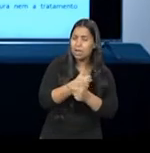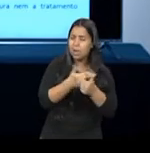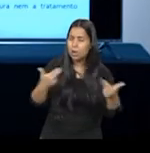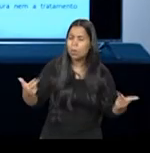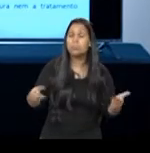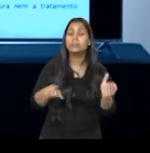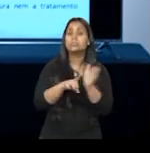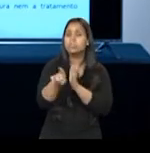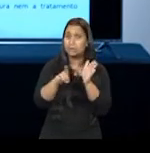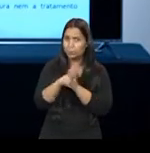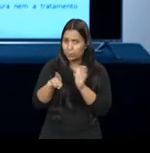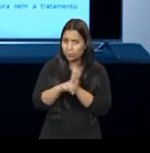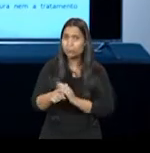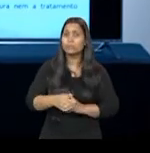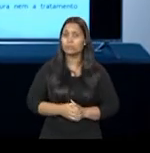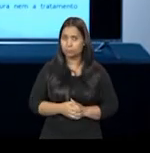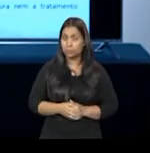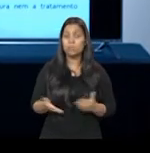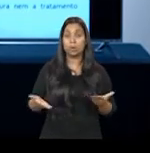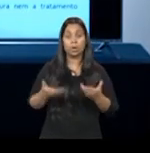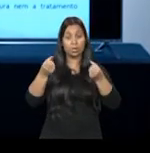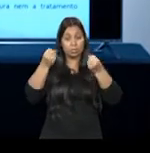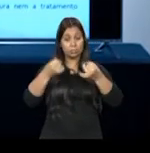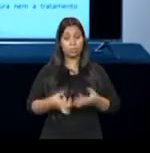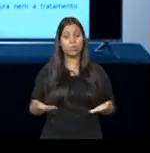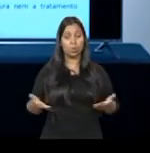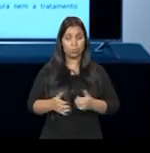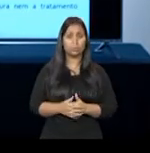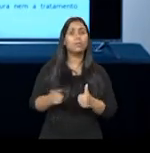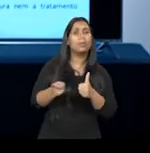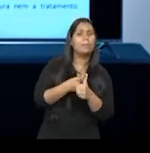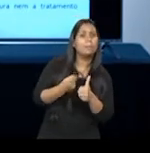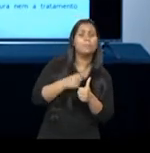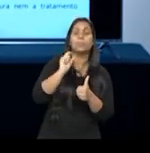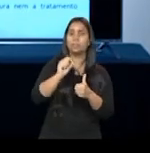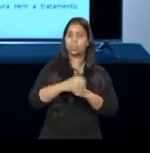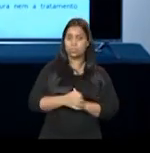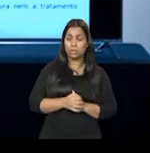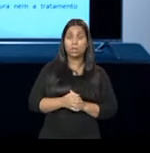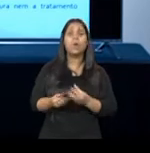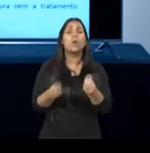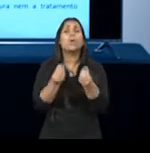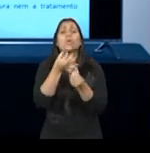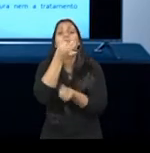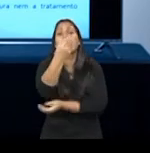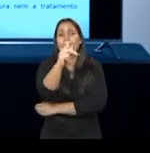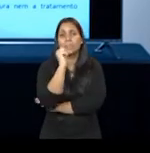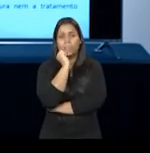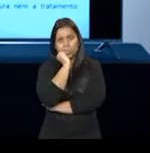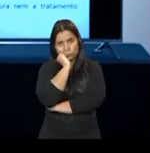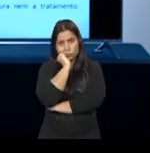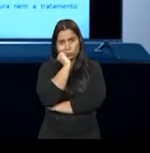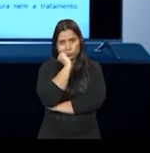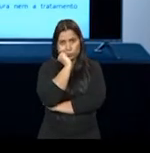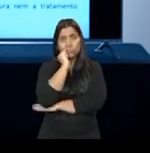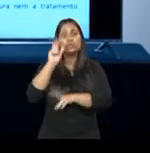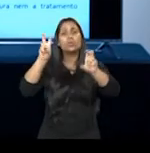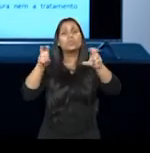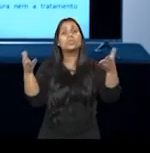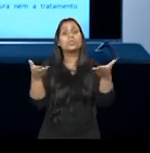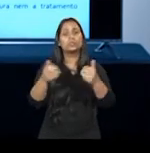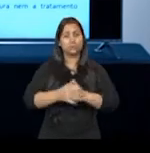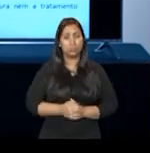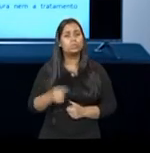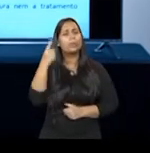algumas perguntas relacionadas a essa atividade que eu expliquei. Primeira delas é qual a sua opinião sobre esse assunto retratado